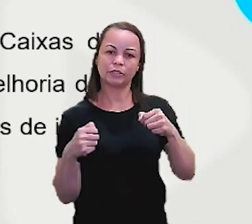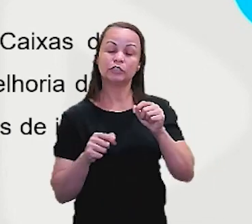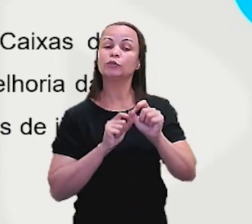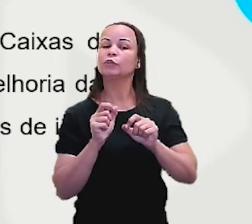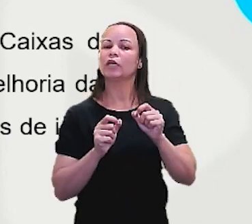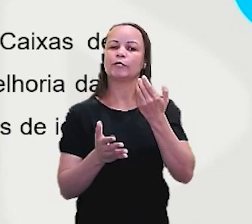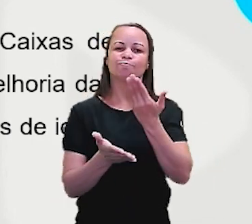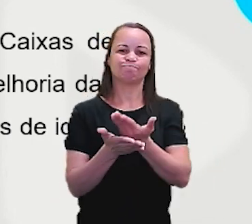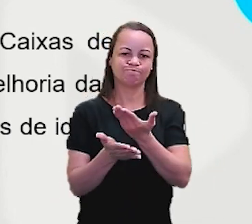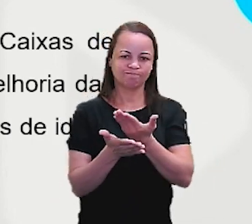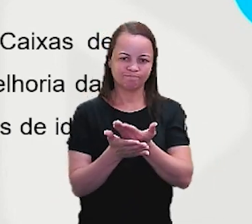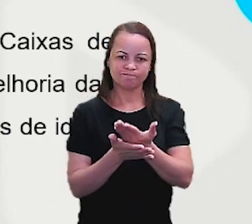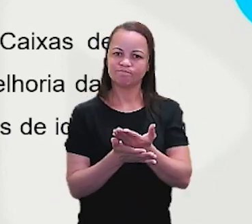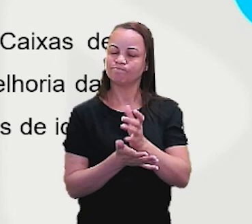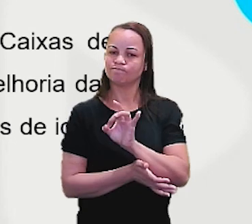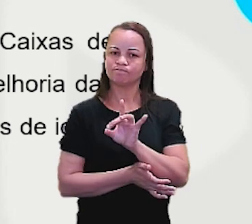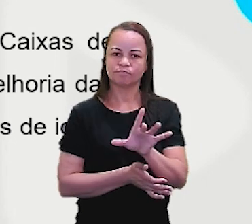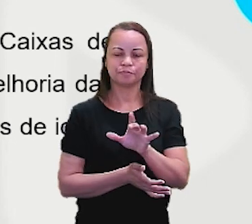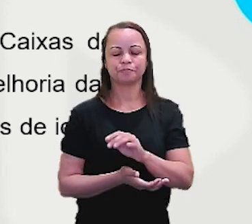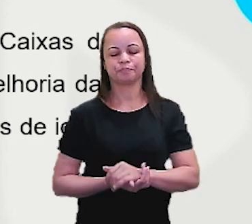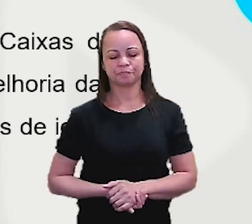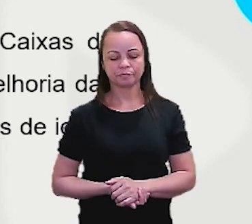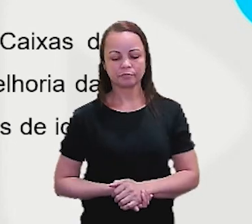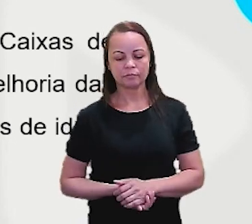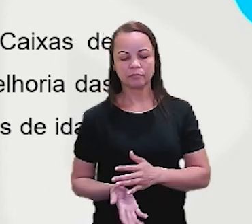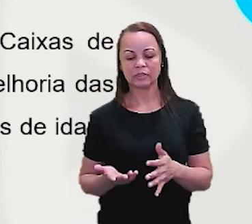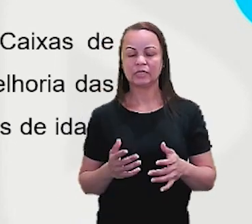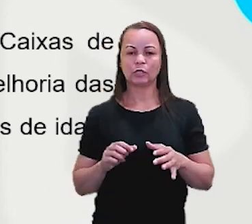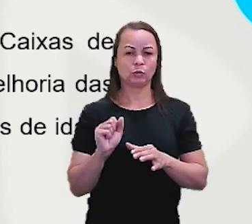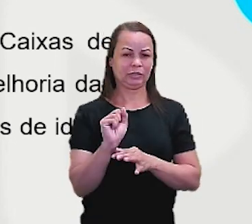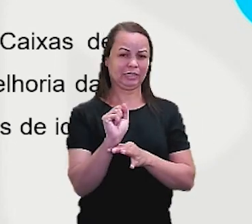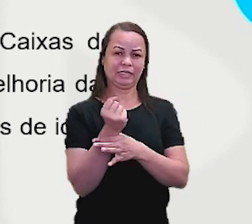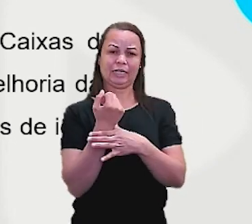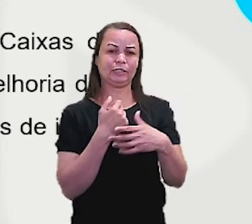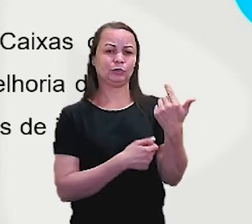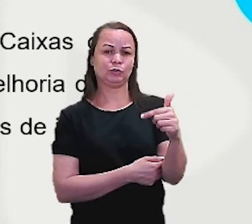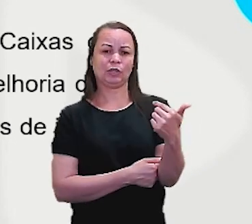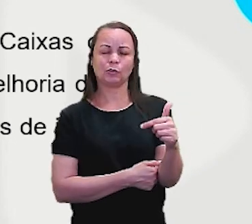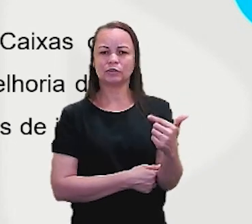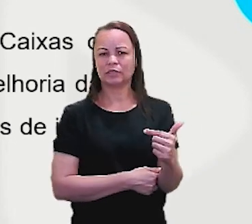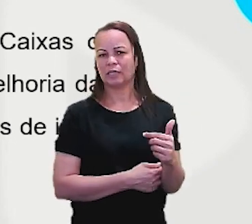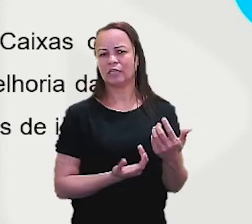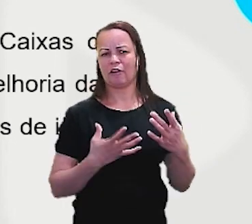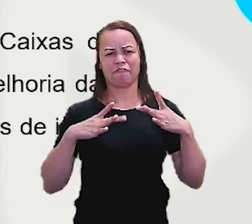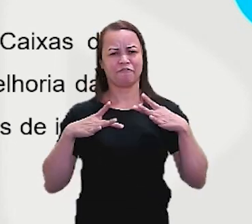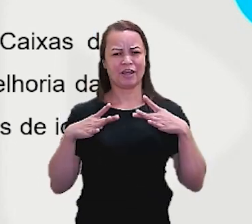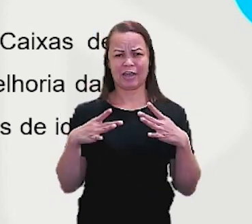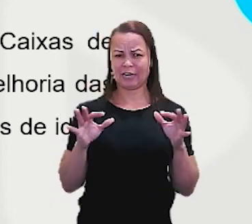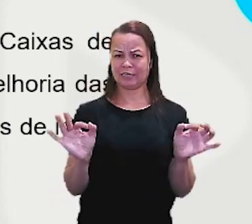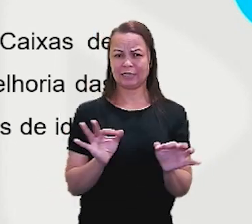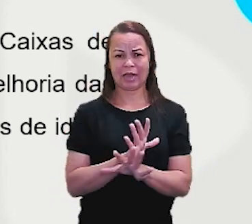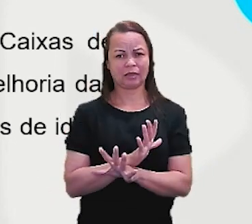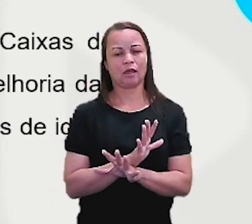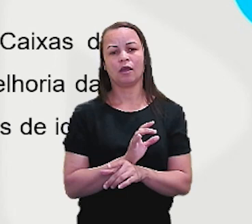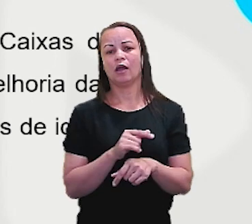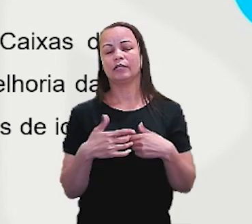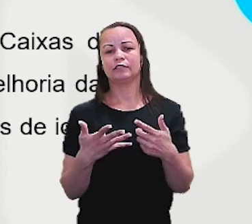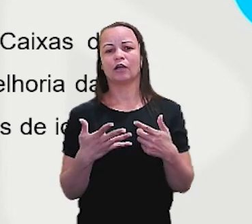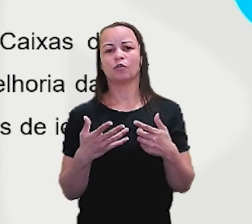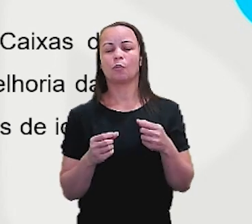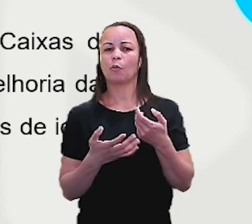Então, lembrando que não se tinha praticamente direito nenhum, né? Ou melhor, não se tinha direito. Não se tinha direito a férias, a nada. Você não podia